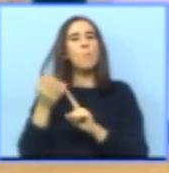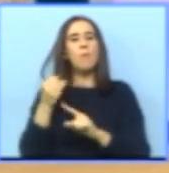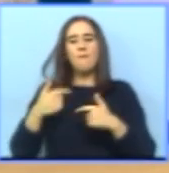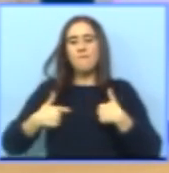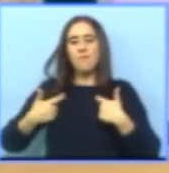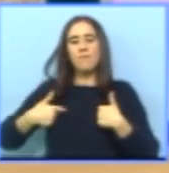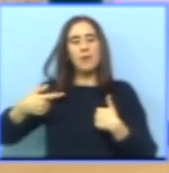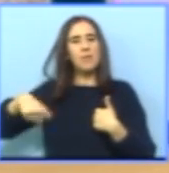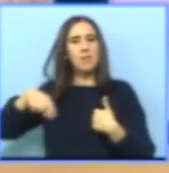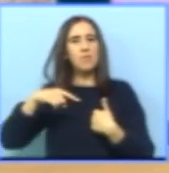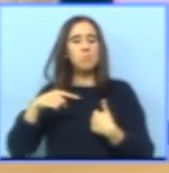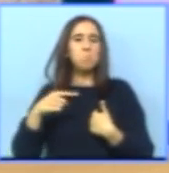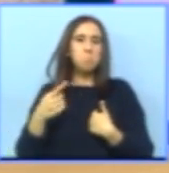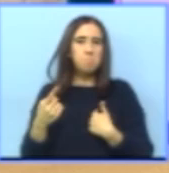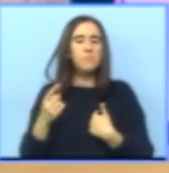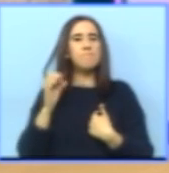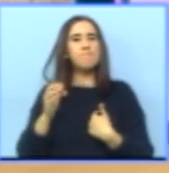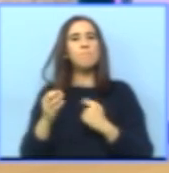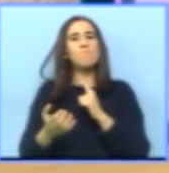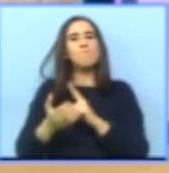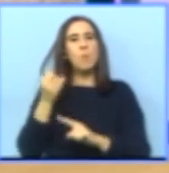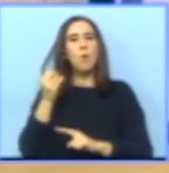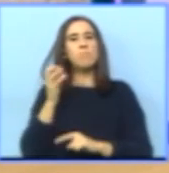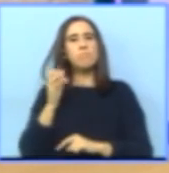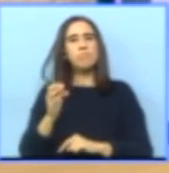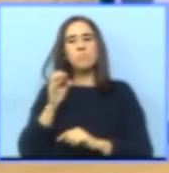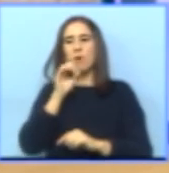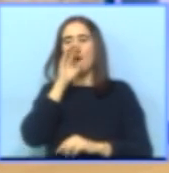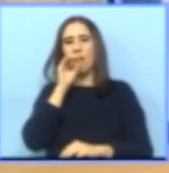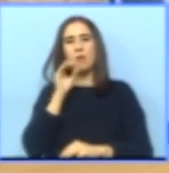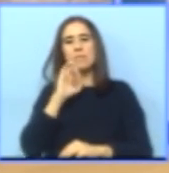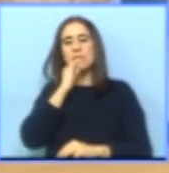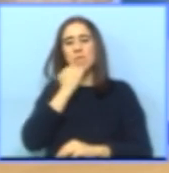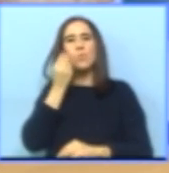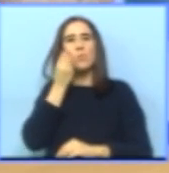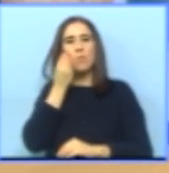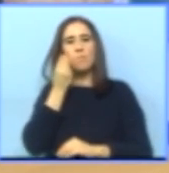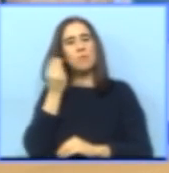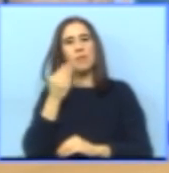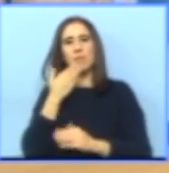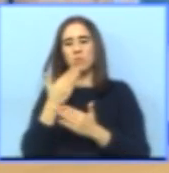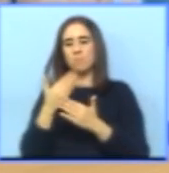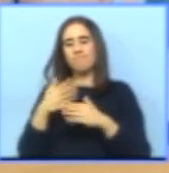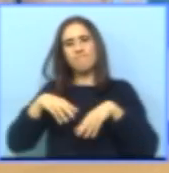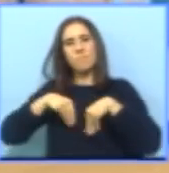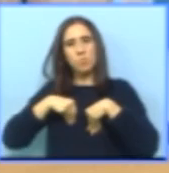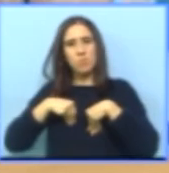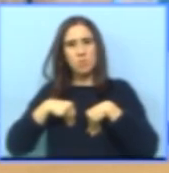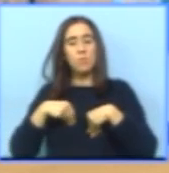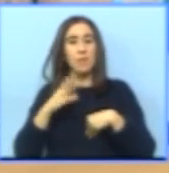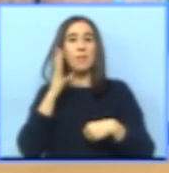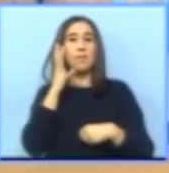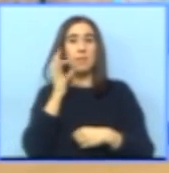próprios, enfim, o êxito eles próprios descobriram como era. O segredo está naquilo que podemos chamar de acomodação, que é